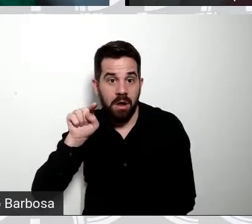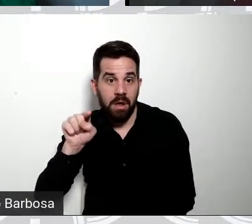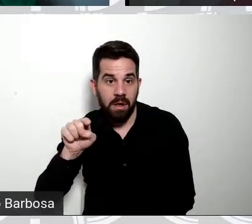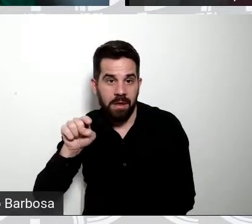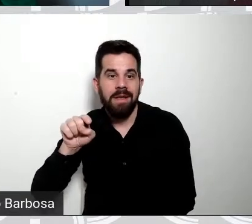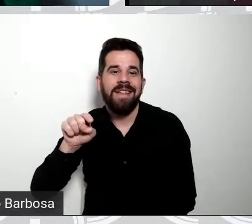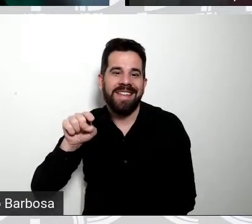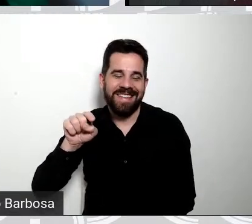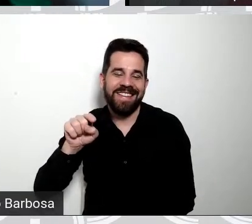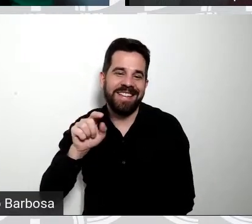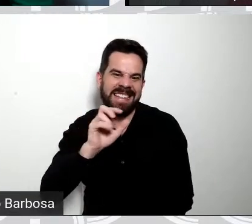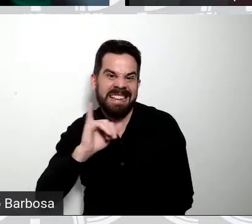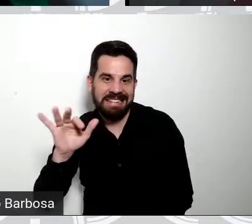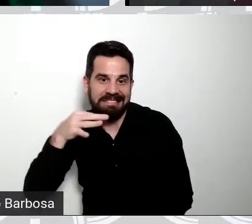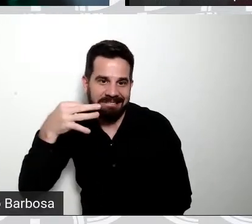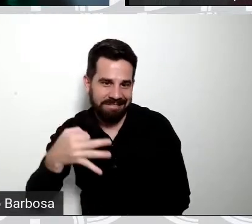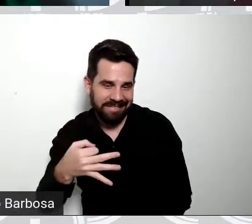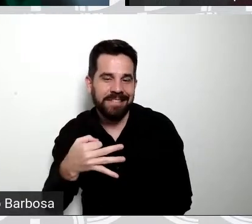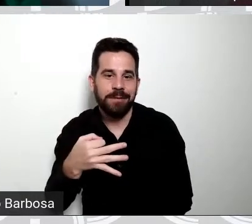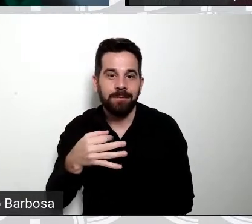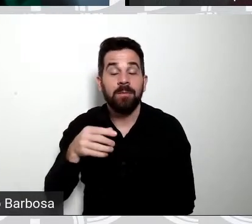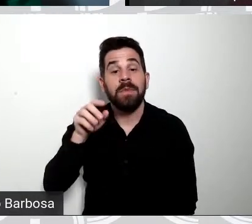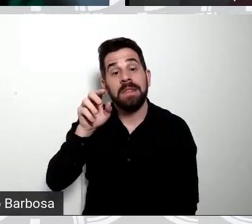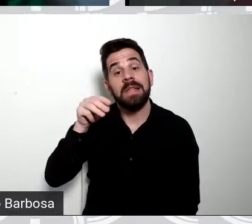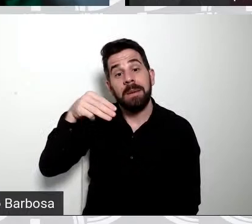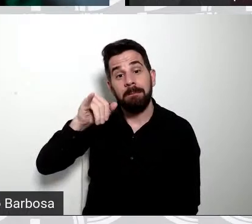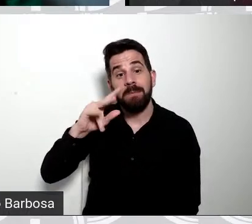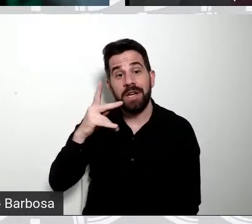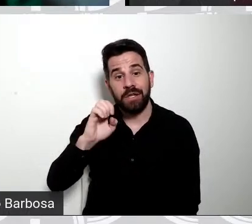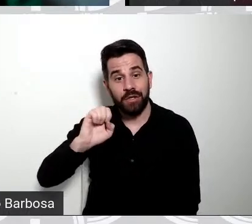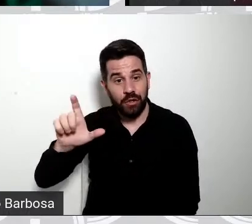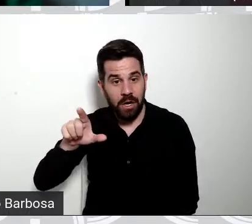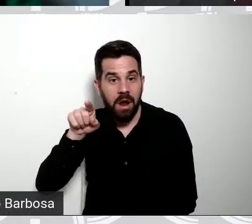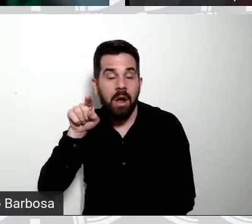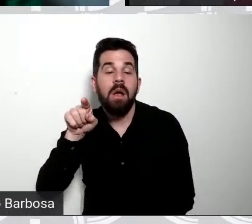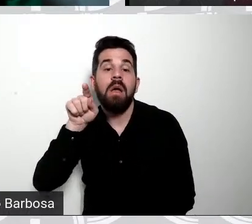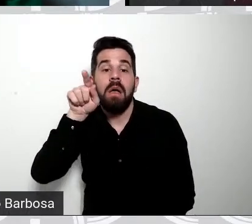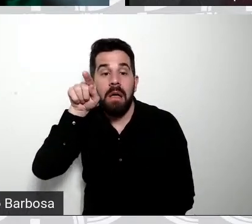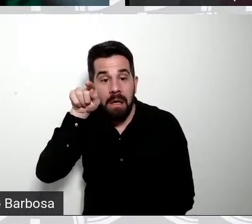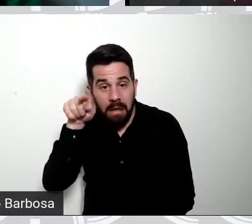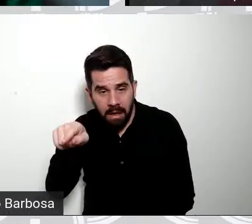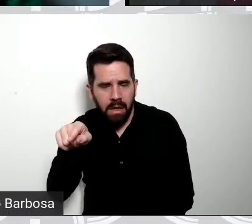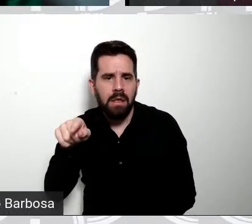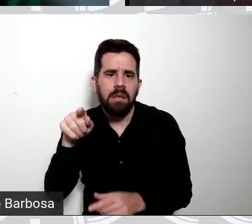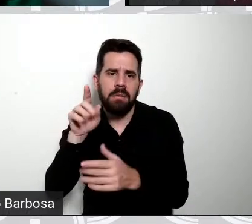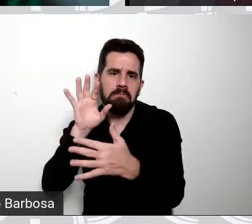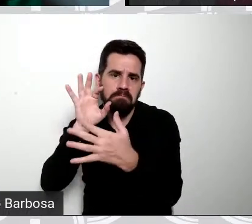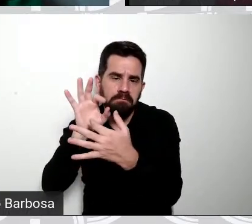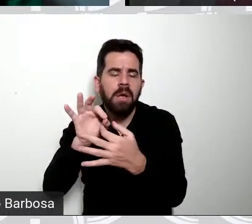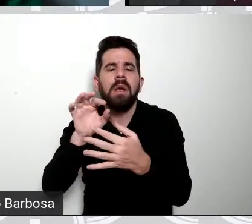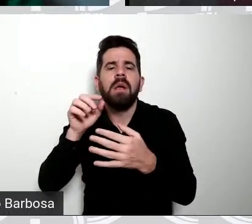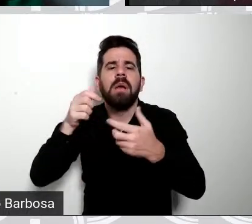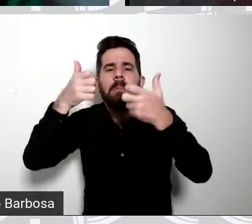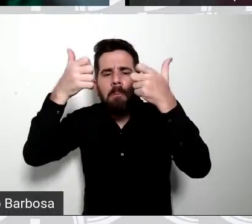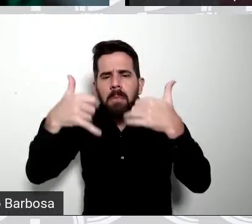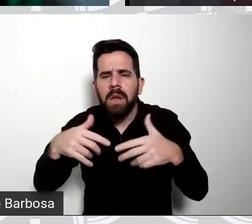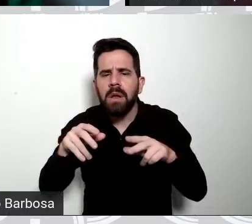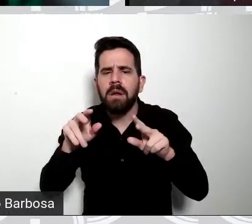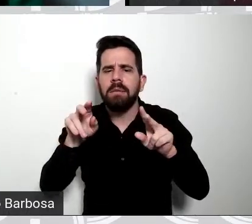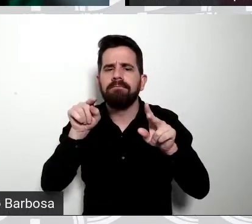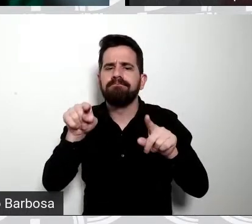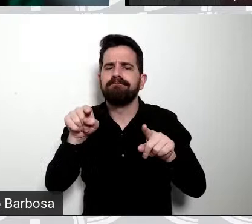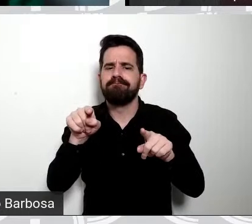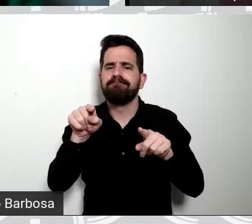intérprete, em História da Tradução, Balizas Históricas e Culturais, numa tentativa de se acercar